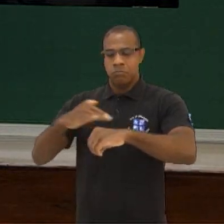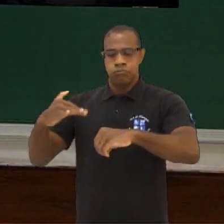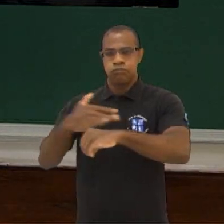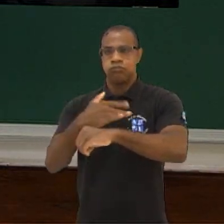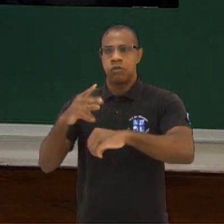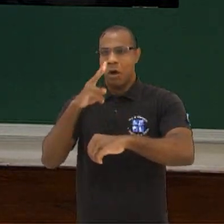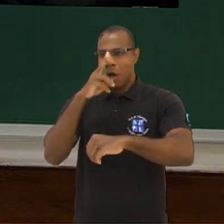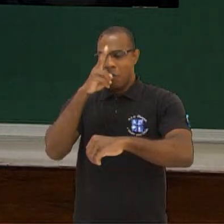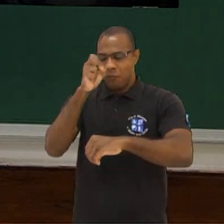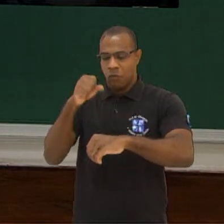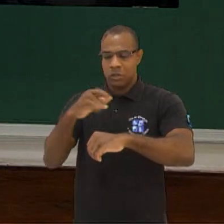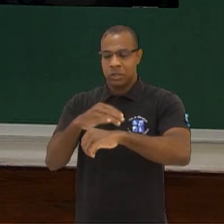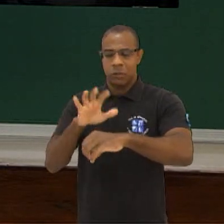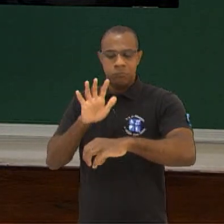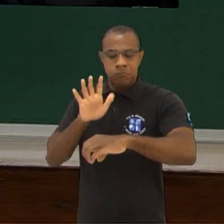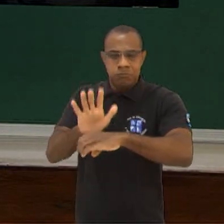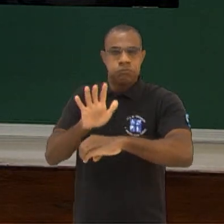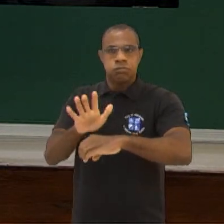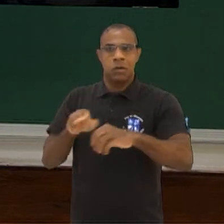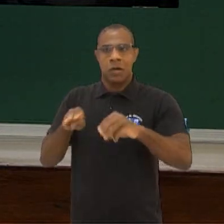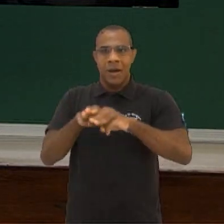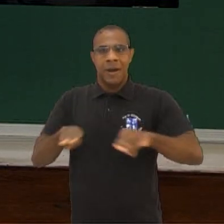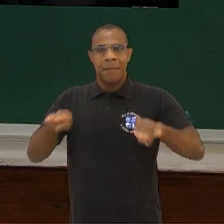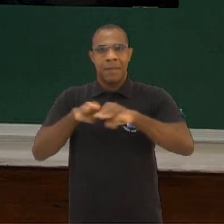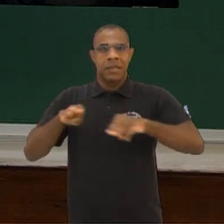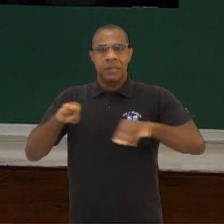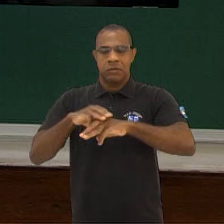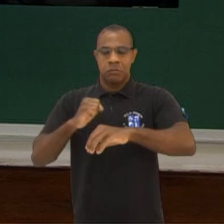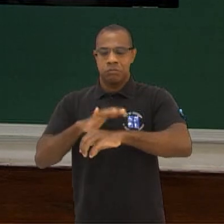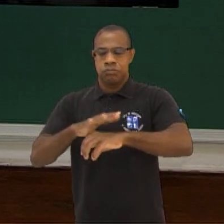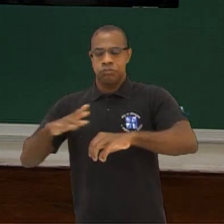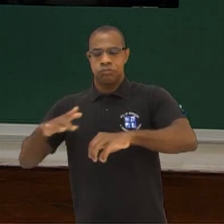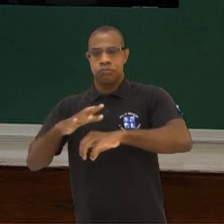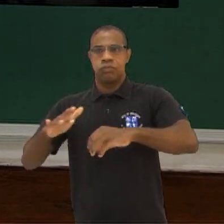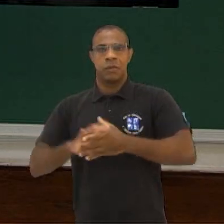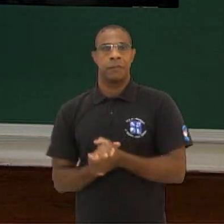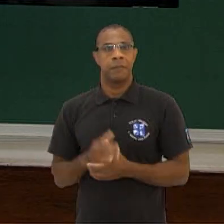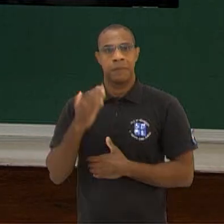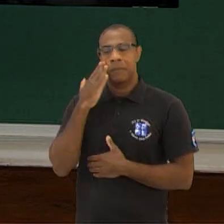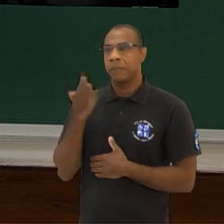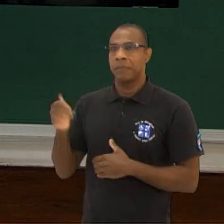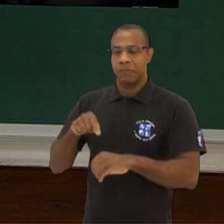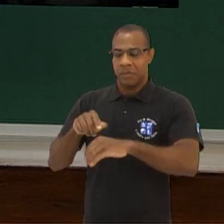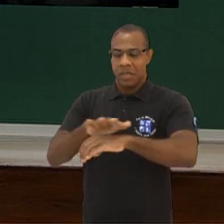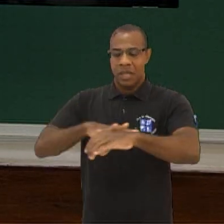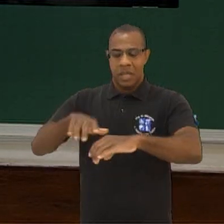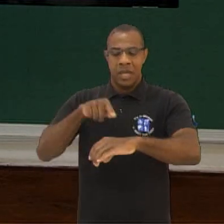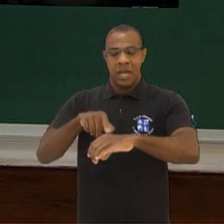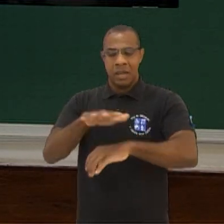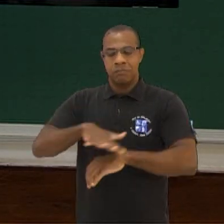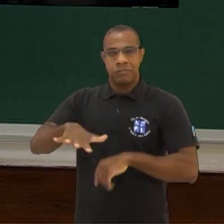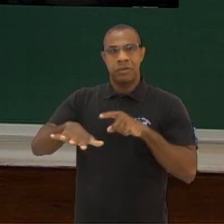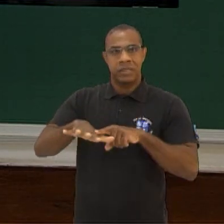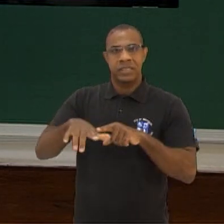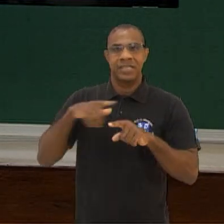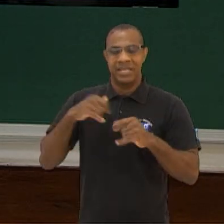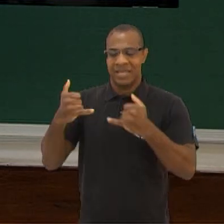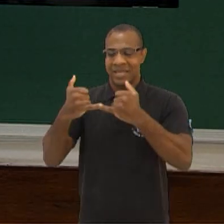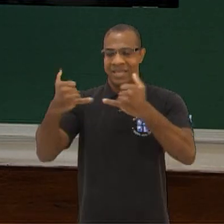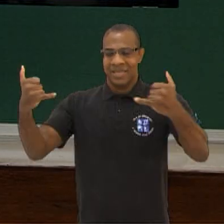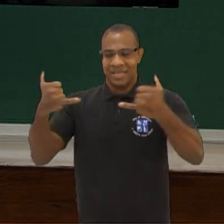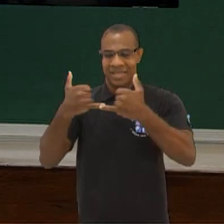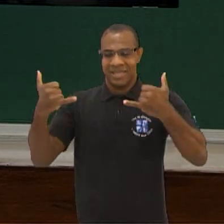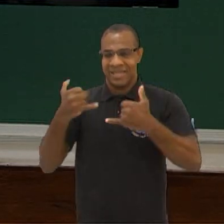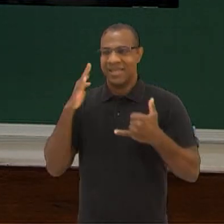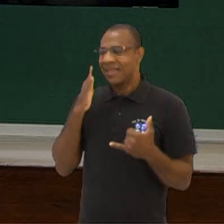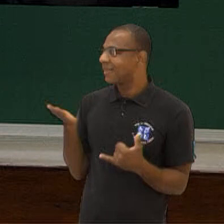magnético, tá? Uma coisa muito importante que tem que ficar claro é que esse campo magnético com linhas paralelas, assim, bonitinhas,